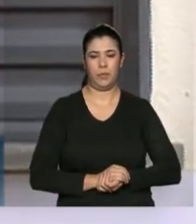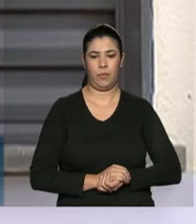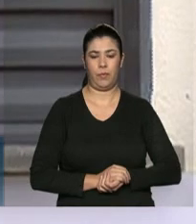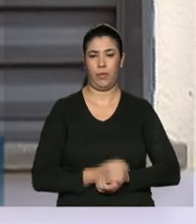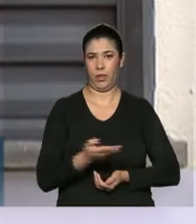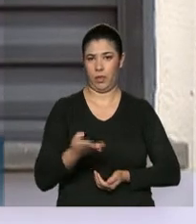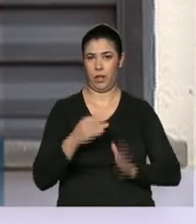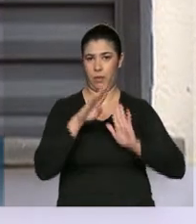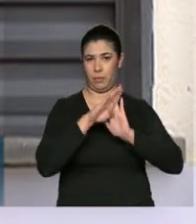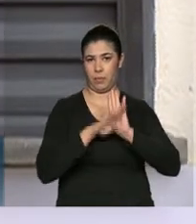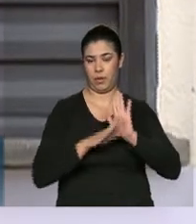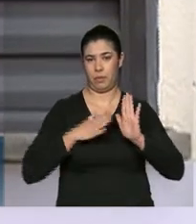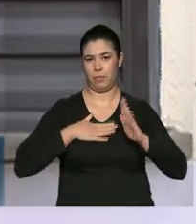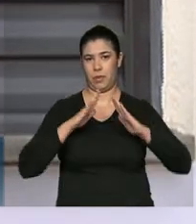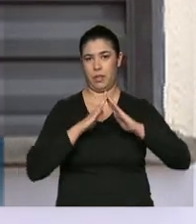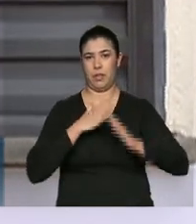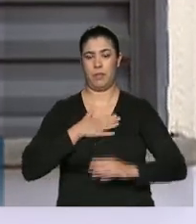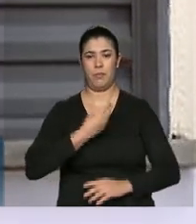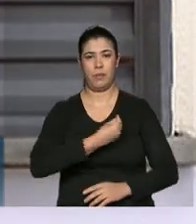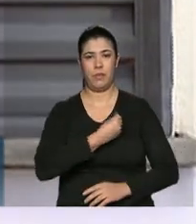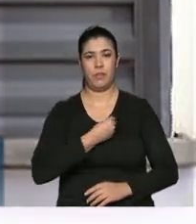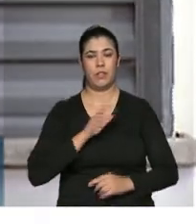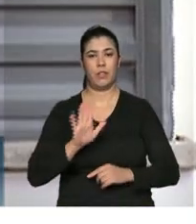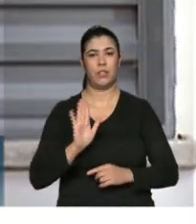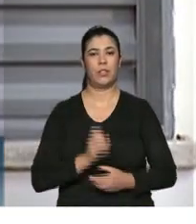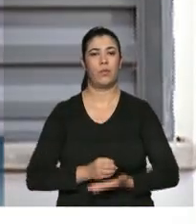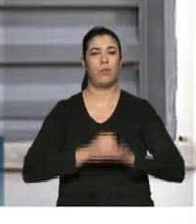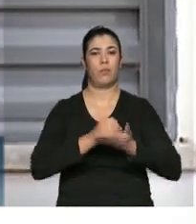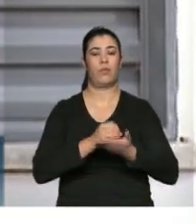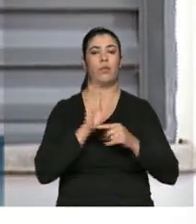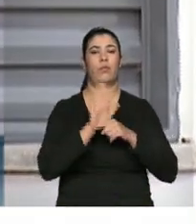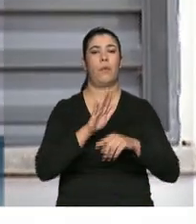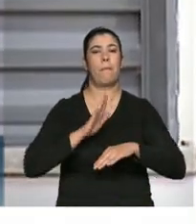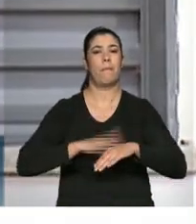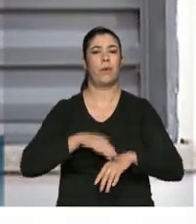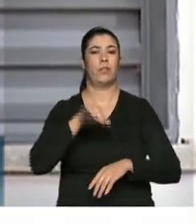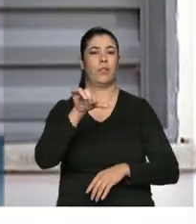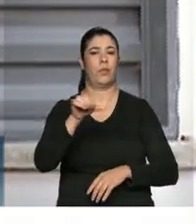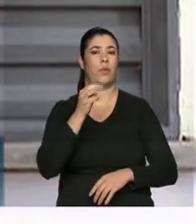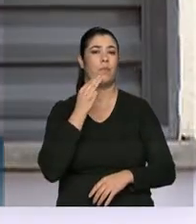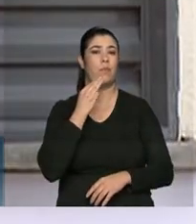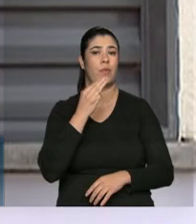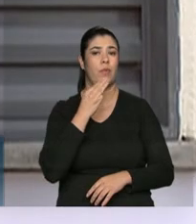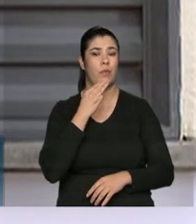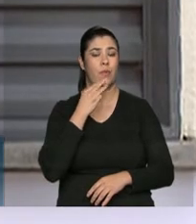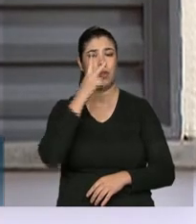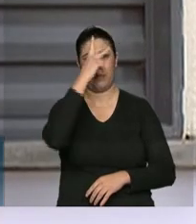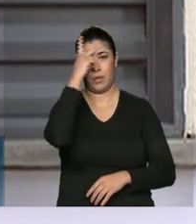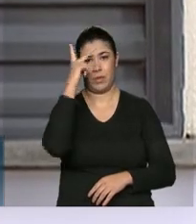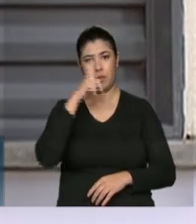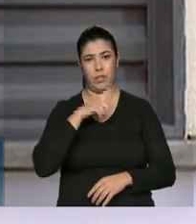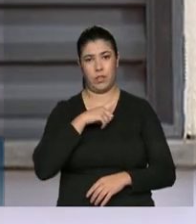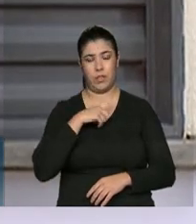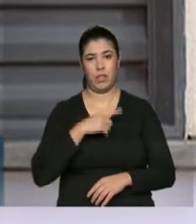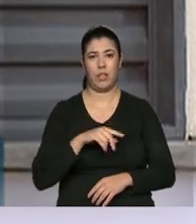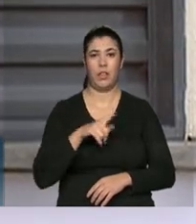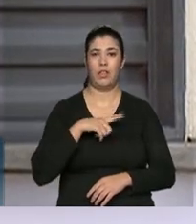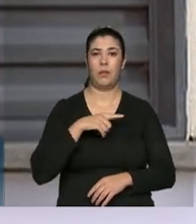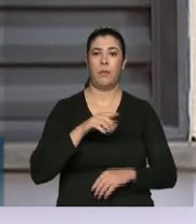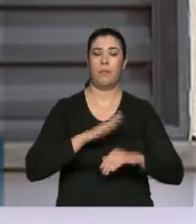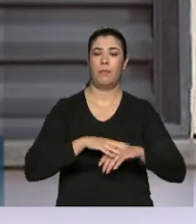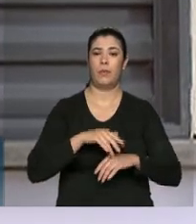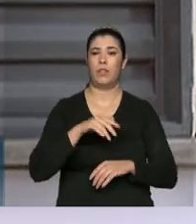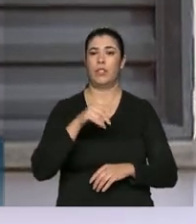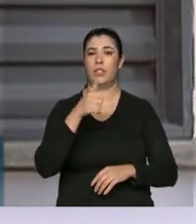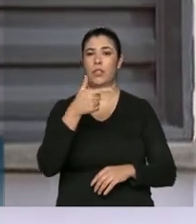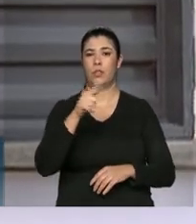O programa Minha Casa Minha Vida já beneficiou mais de 9 milhões de pessoas com a entrega de 2,3 milhões de moradias em